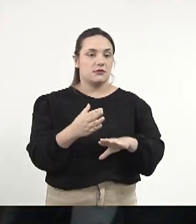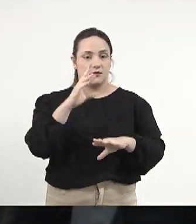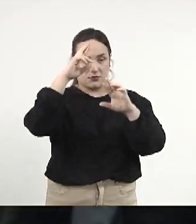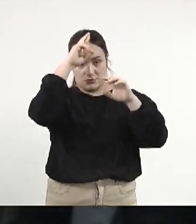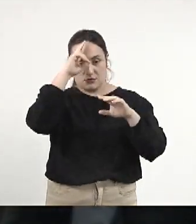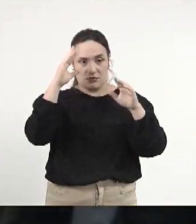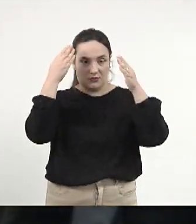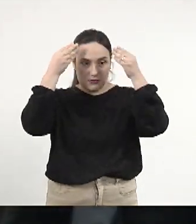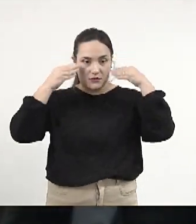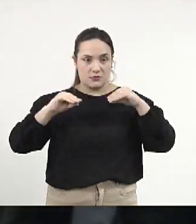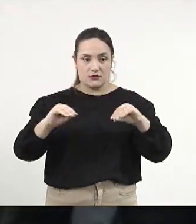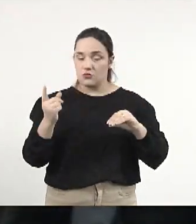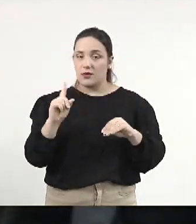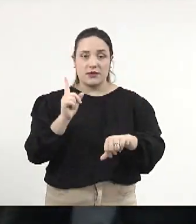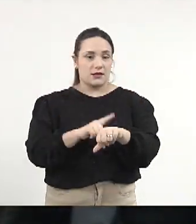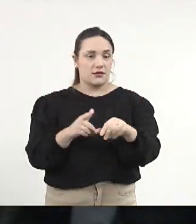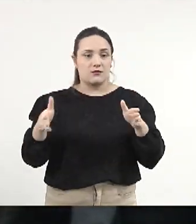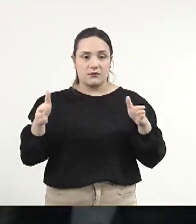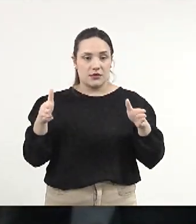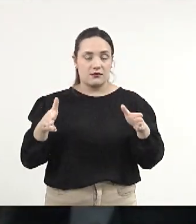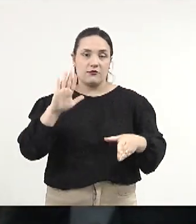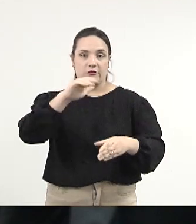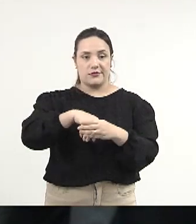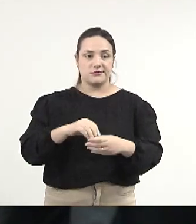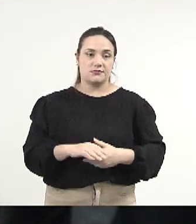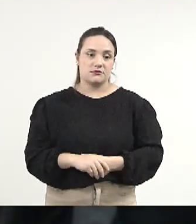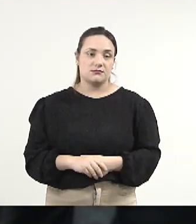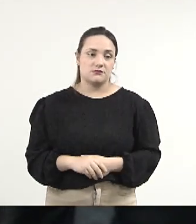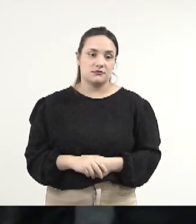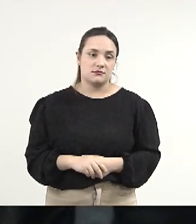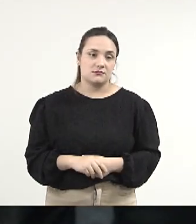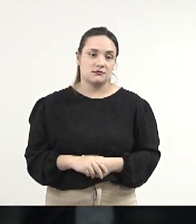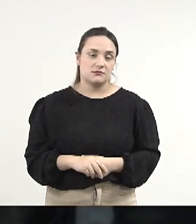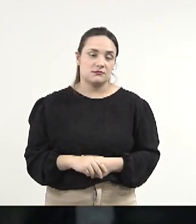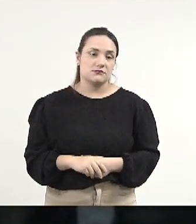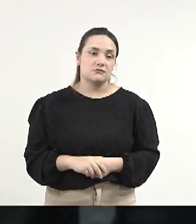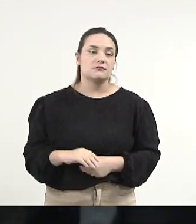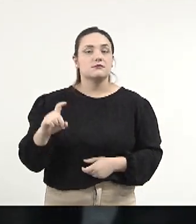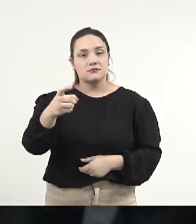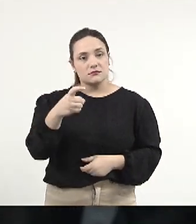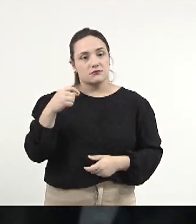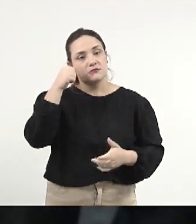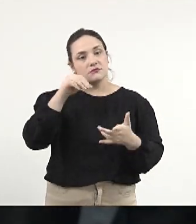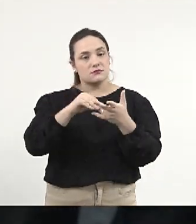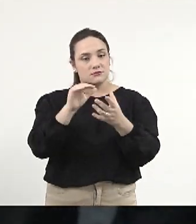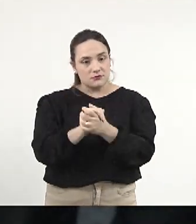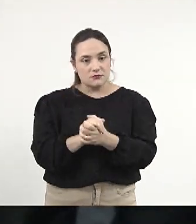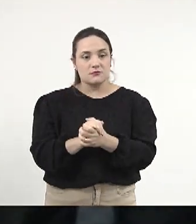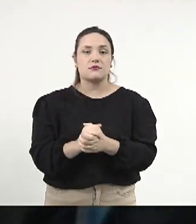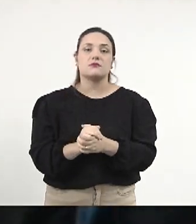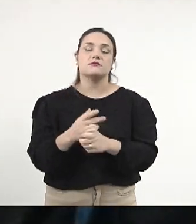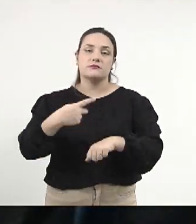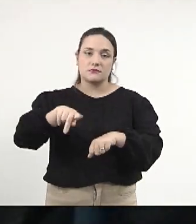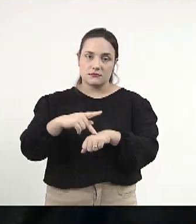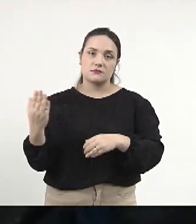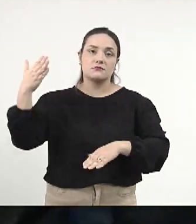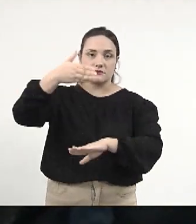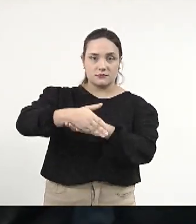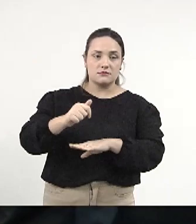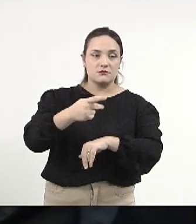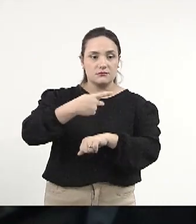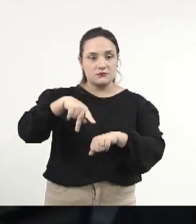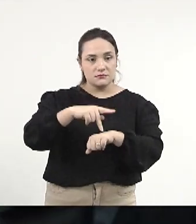Então, não é período eleitoral. A primeira-dama do país veio essa semana em Campo Grande.